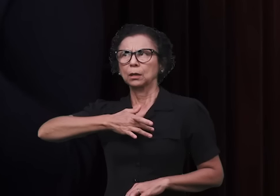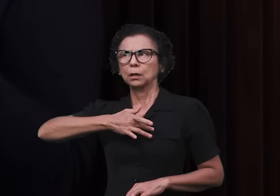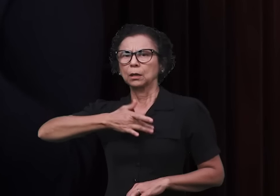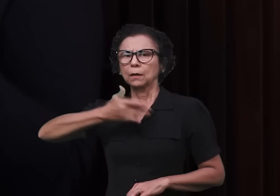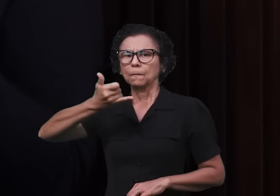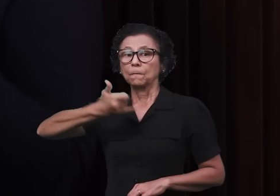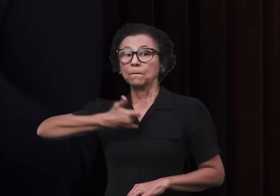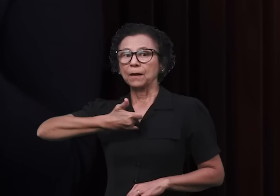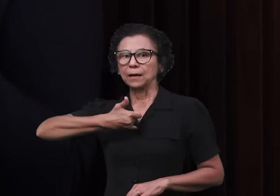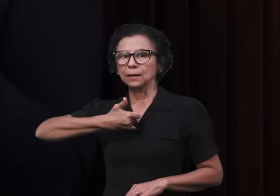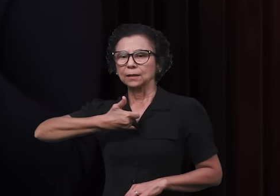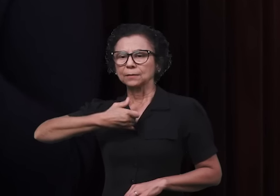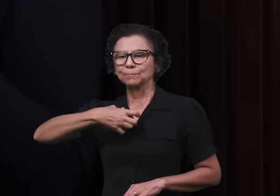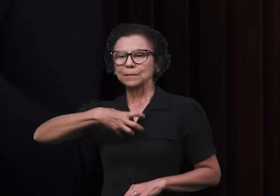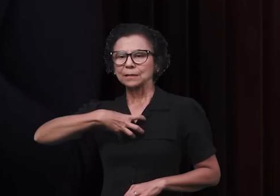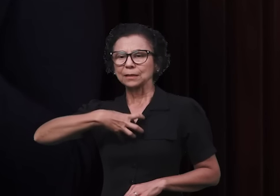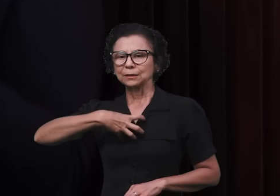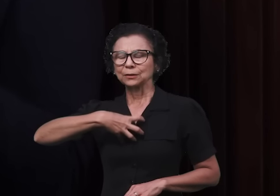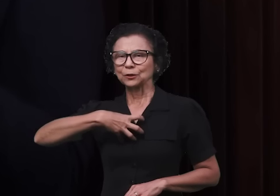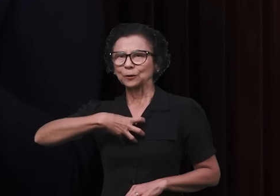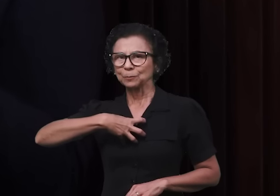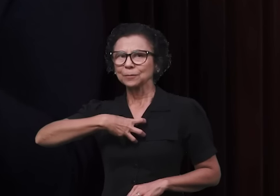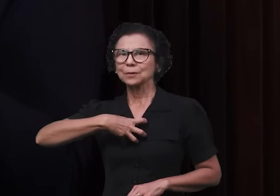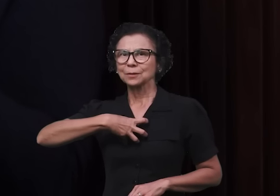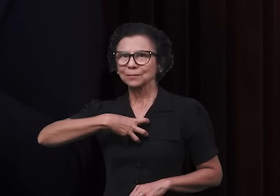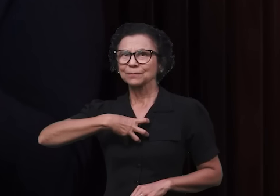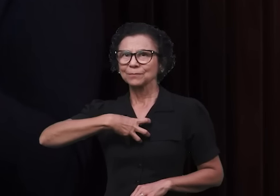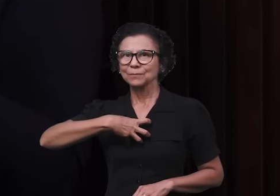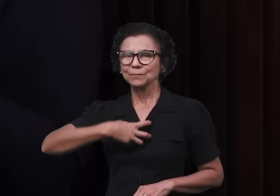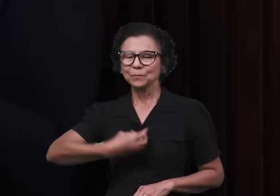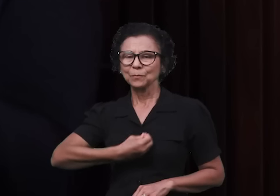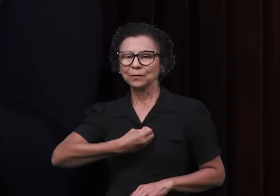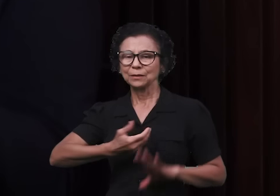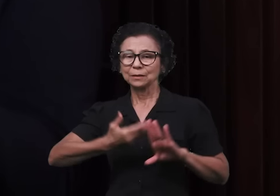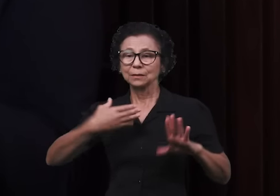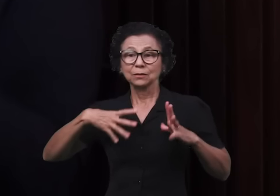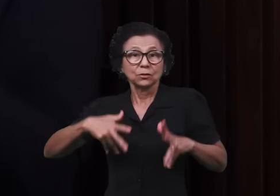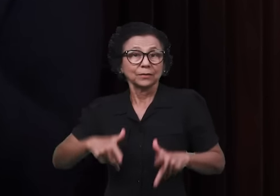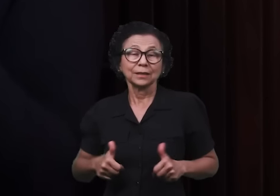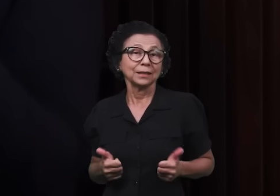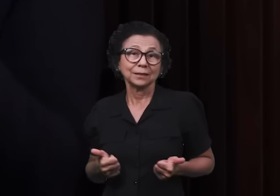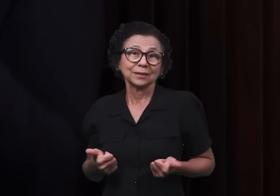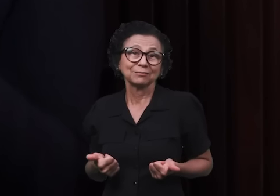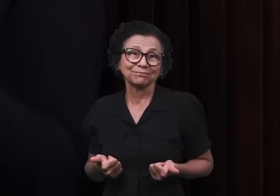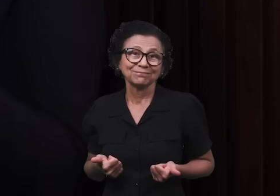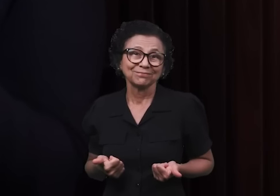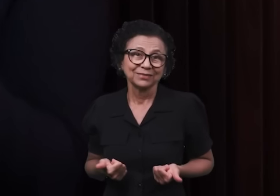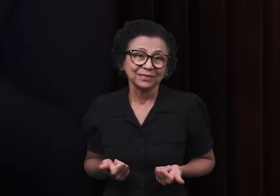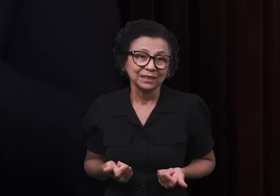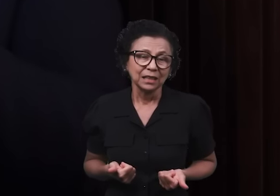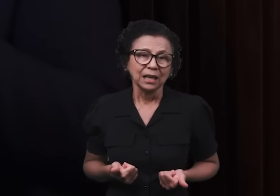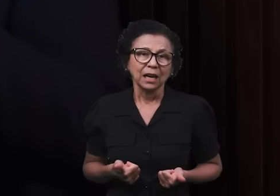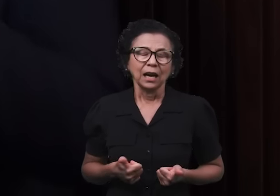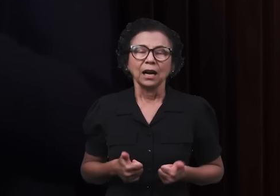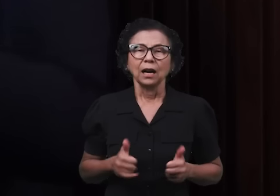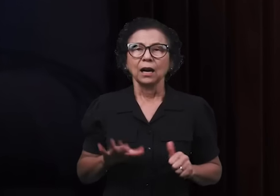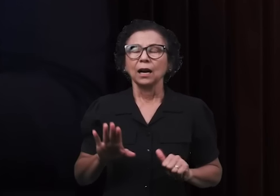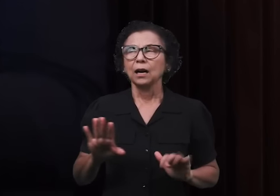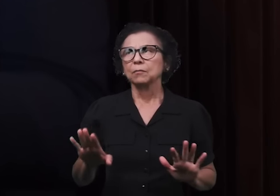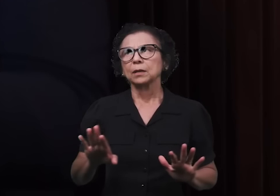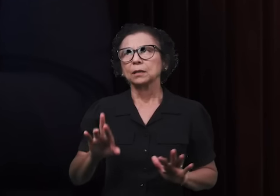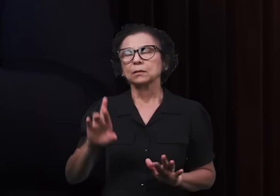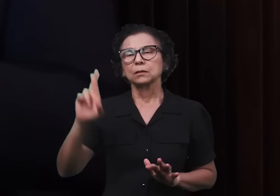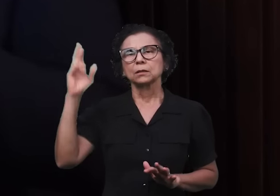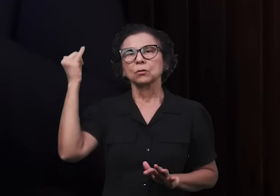nós, nos coloca em um processo que gera essa santificação através dessa instrução. Mas ela não é